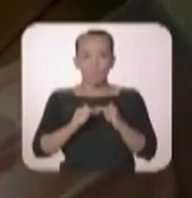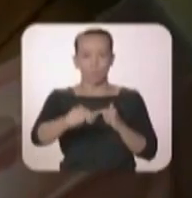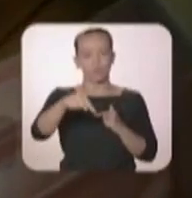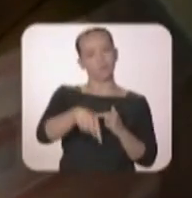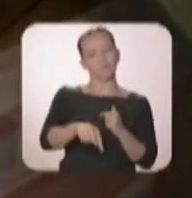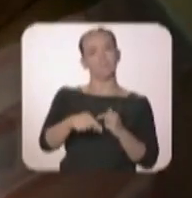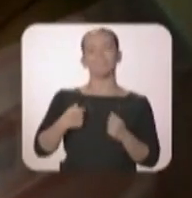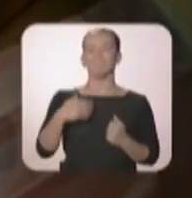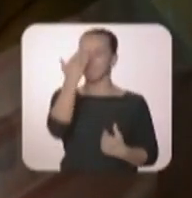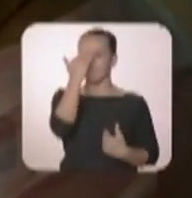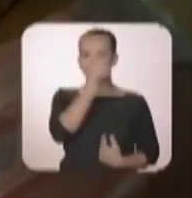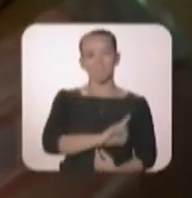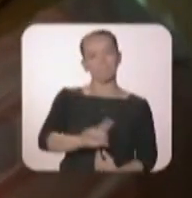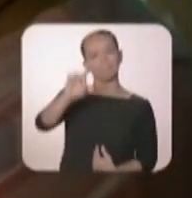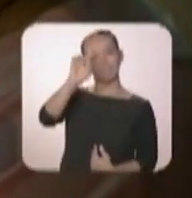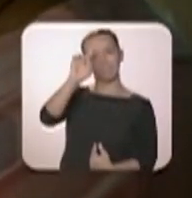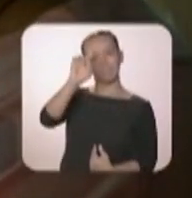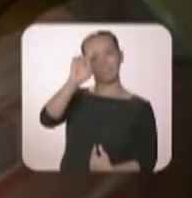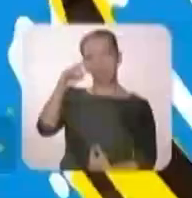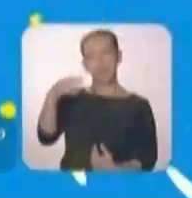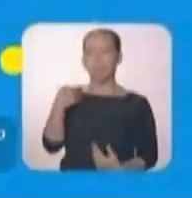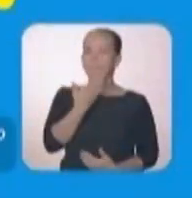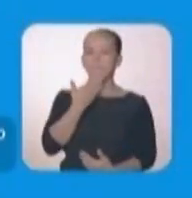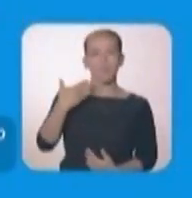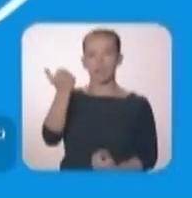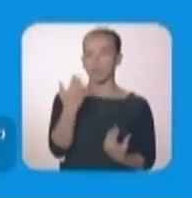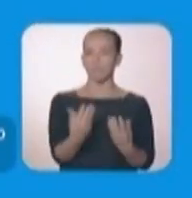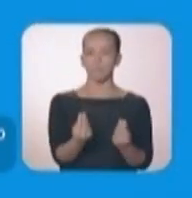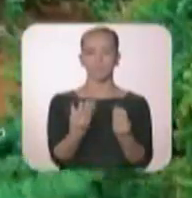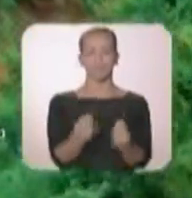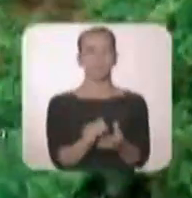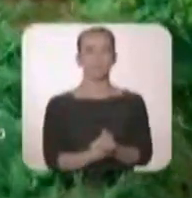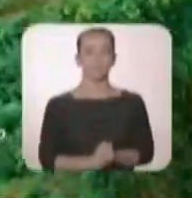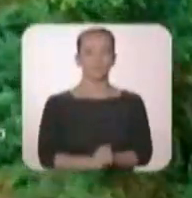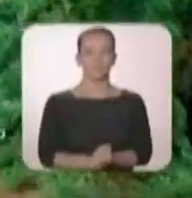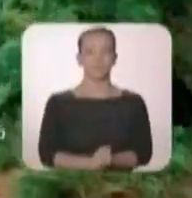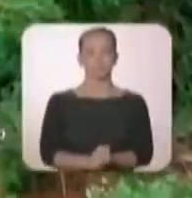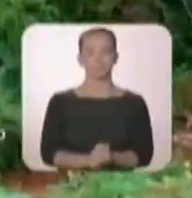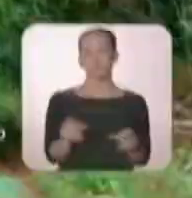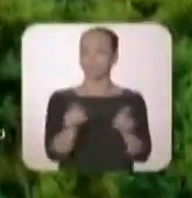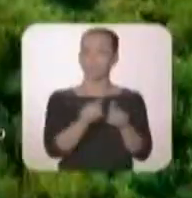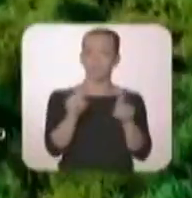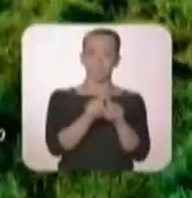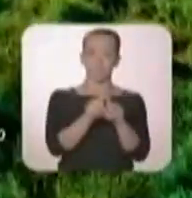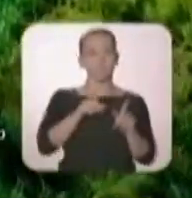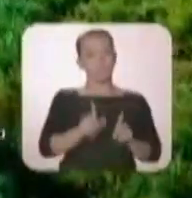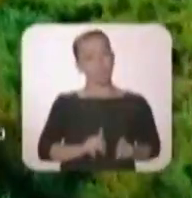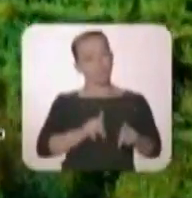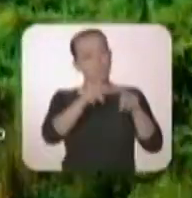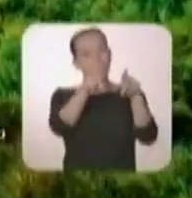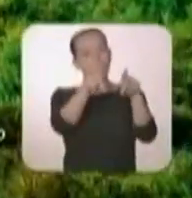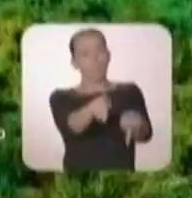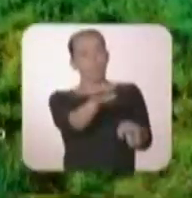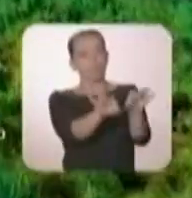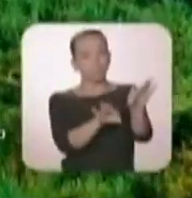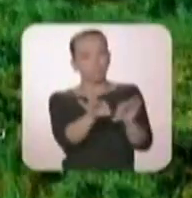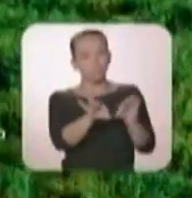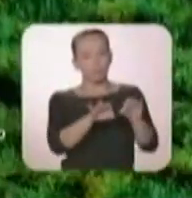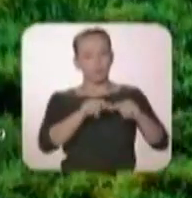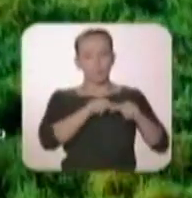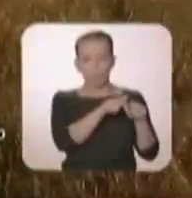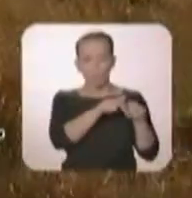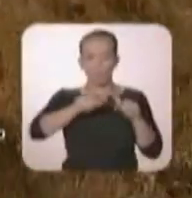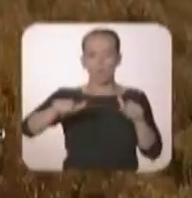Deus, melhorou bastante. Além das pontes de concreto, das estradas no Pantanal, que